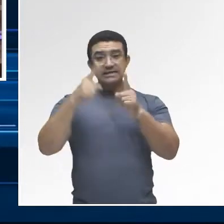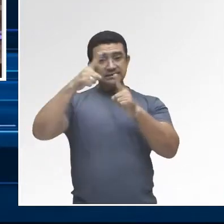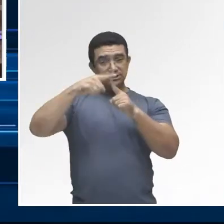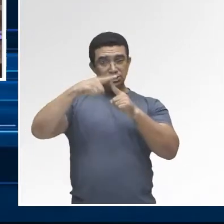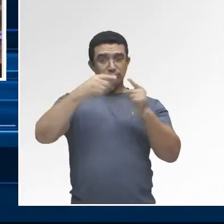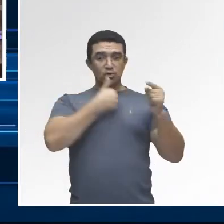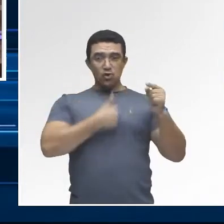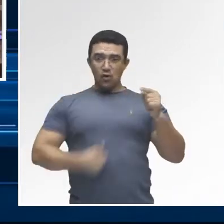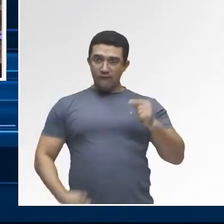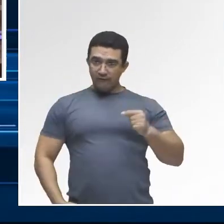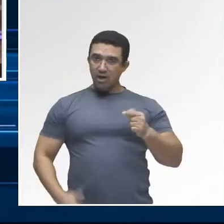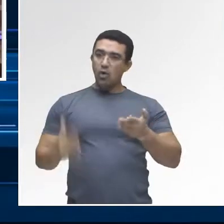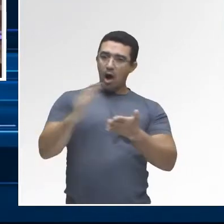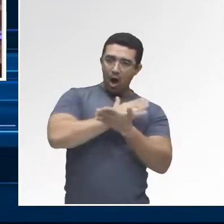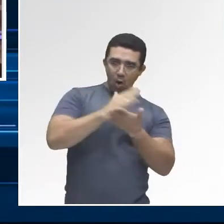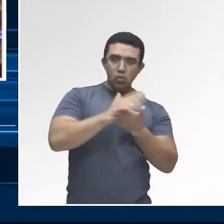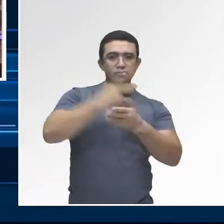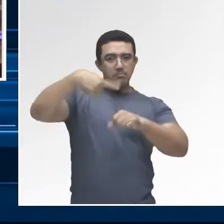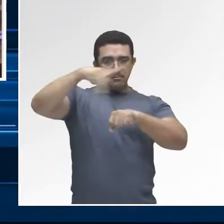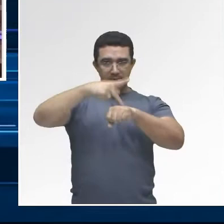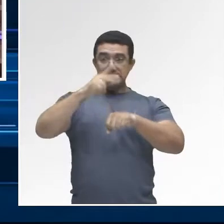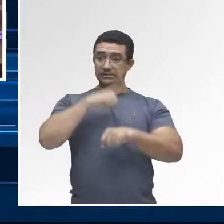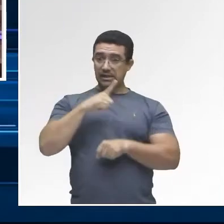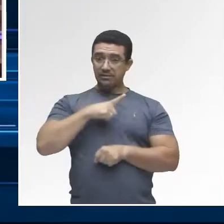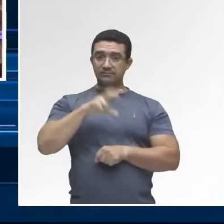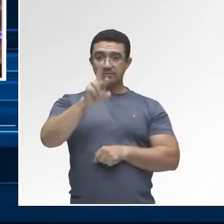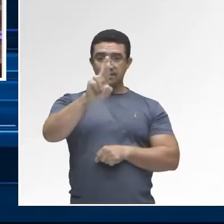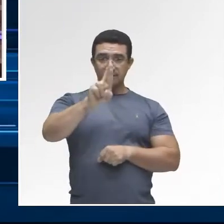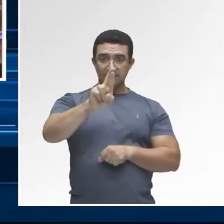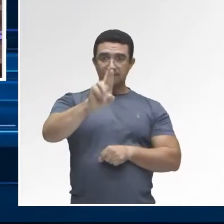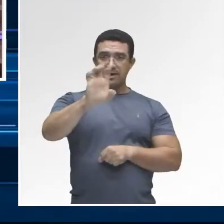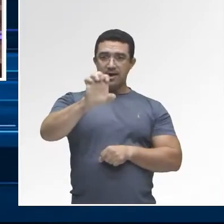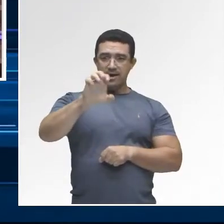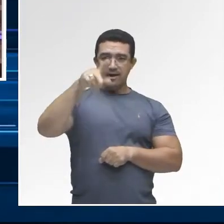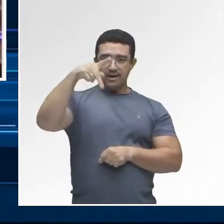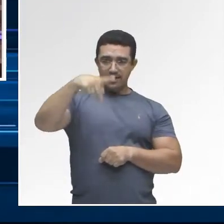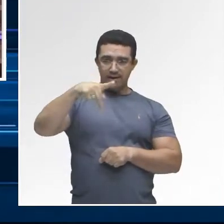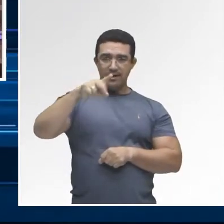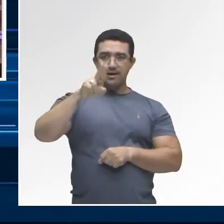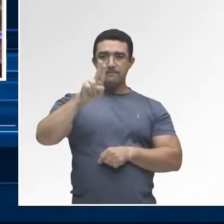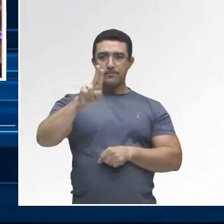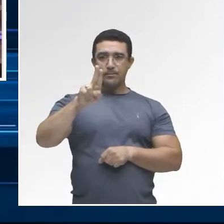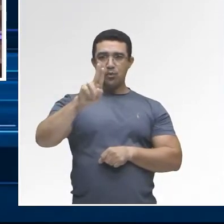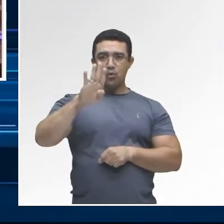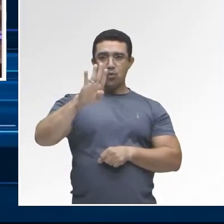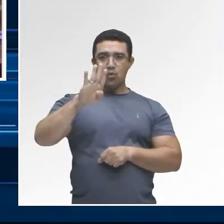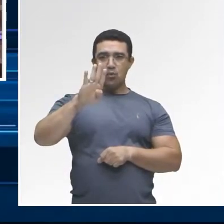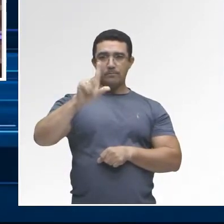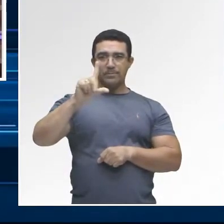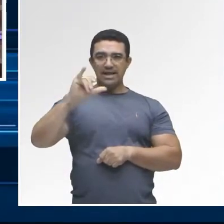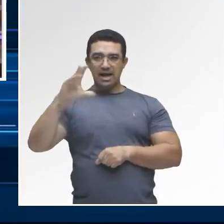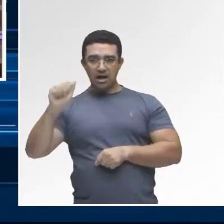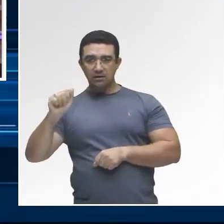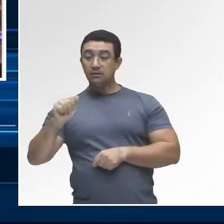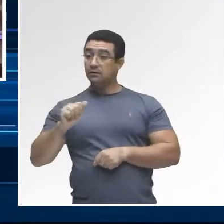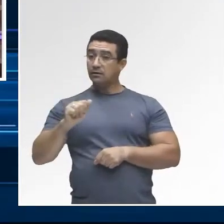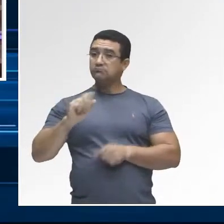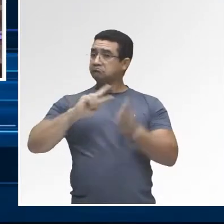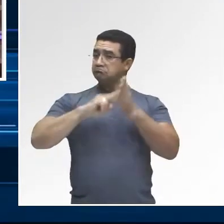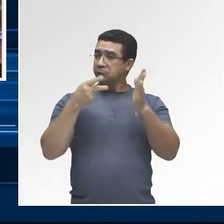vários países do mundo ocidental. Sabe o que significa República? Coisa pública. Porque a gente